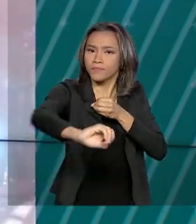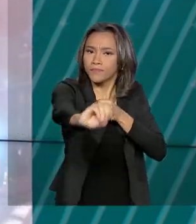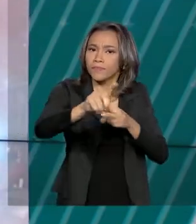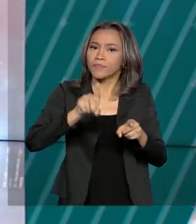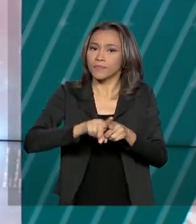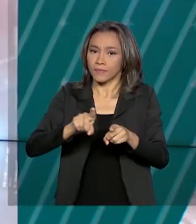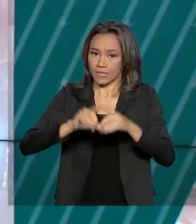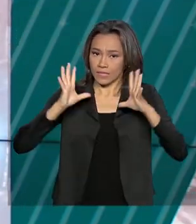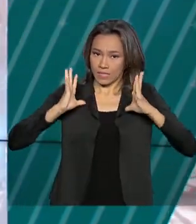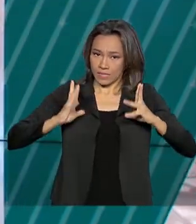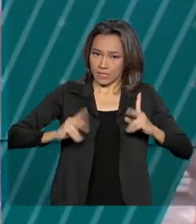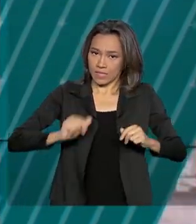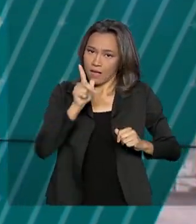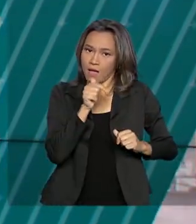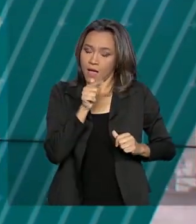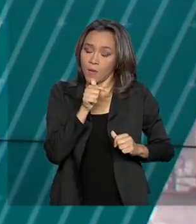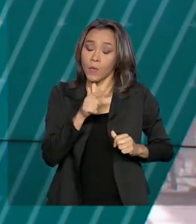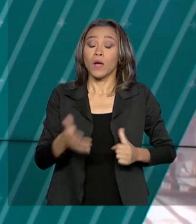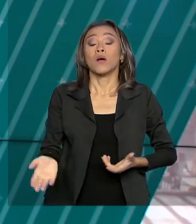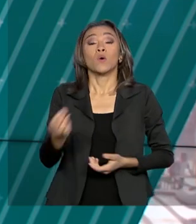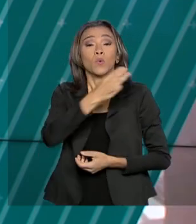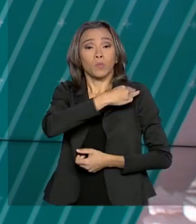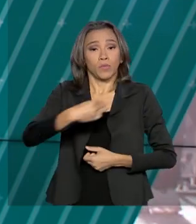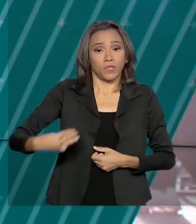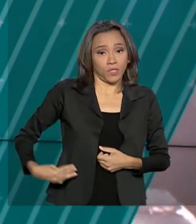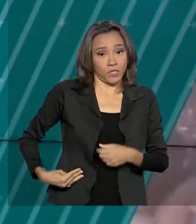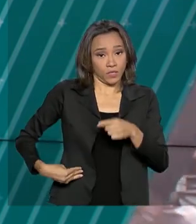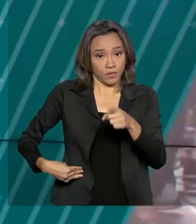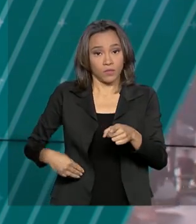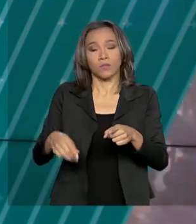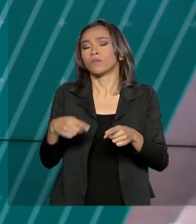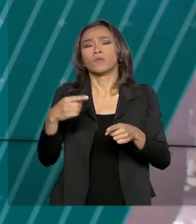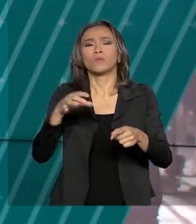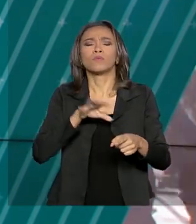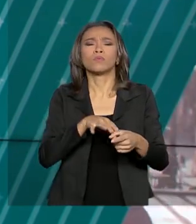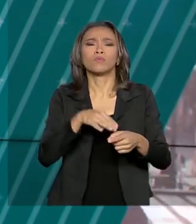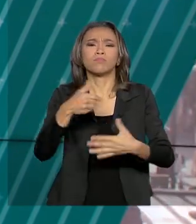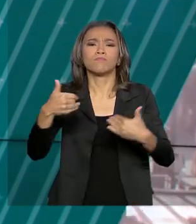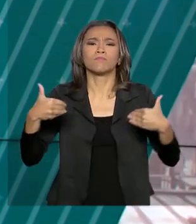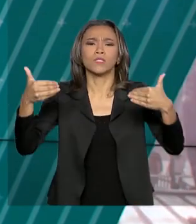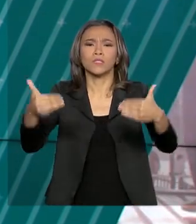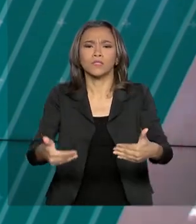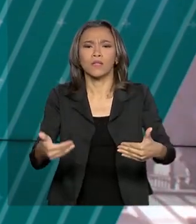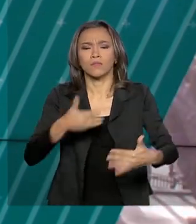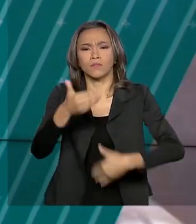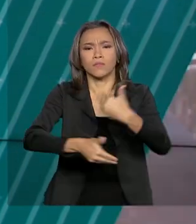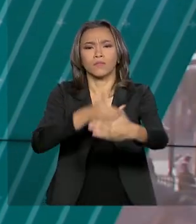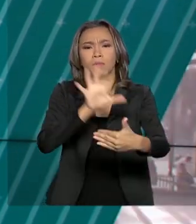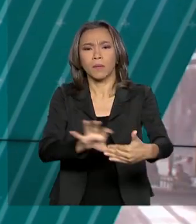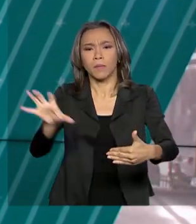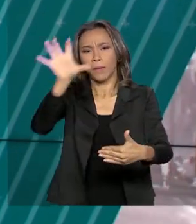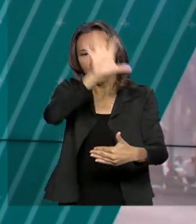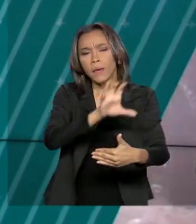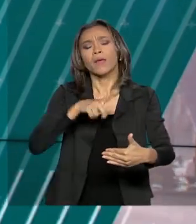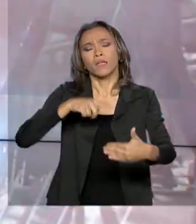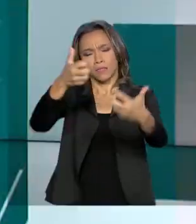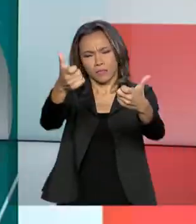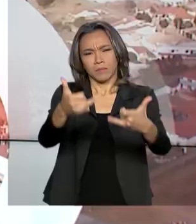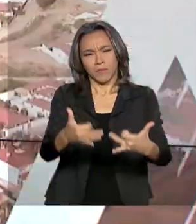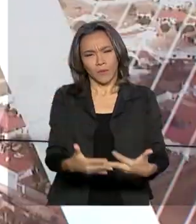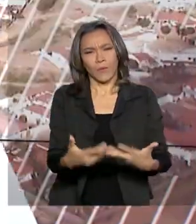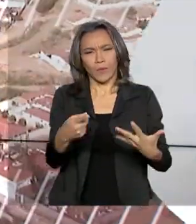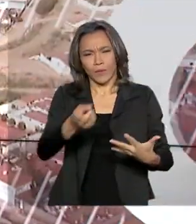de esgoto. O ministro do desenvolvimento regional, Gustavo Canuto, falou sobre esse e outros assuntos numa conversa